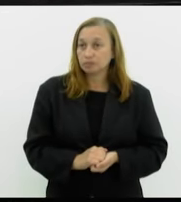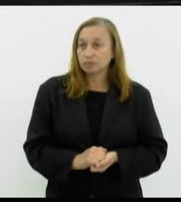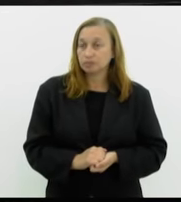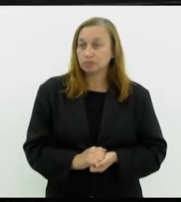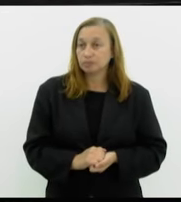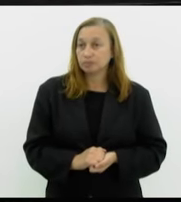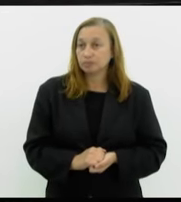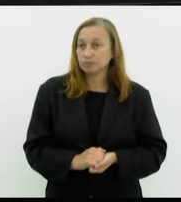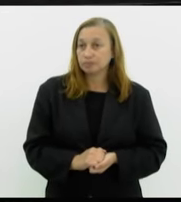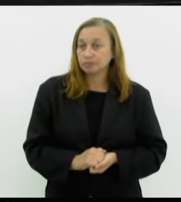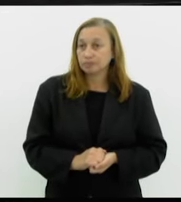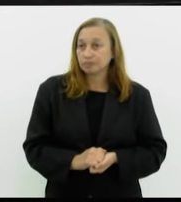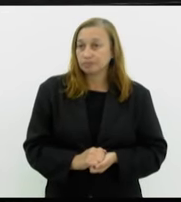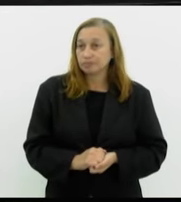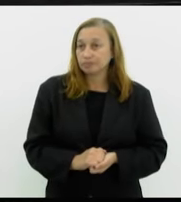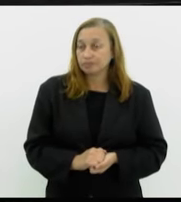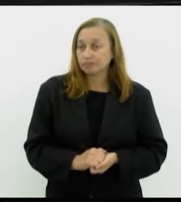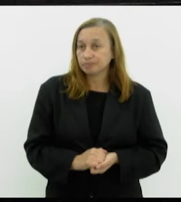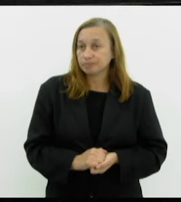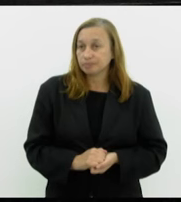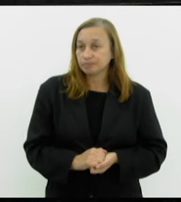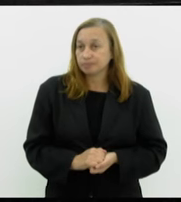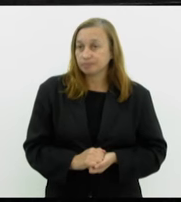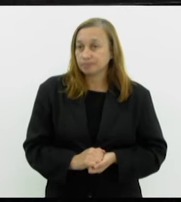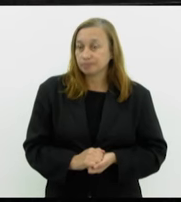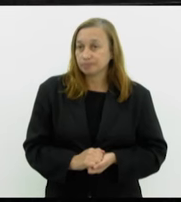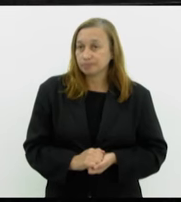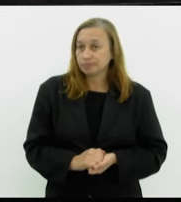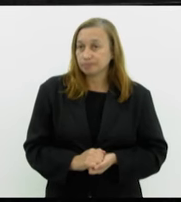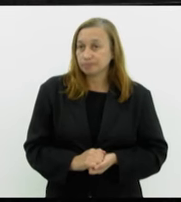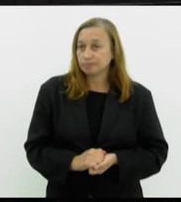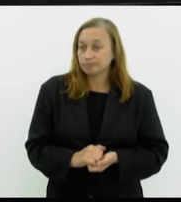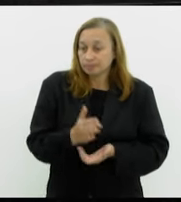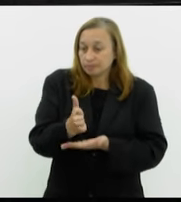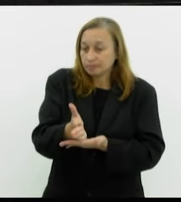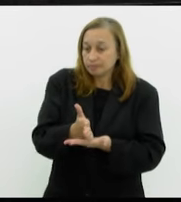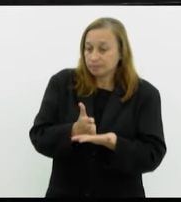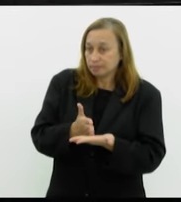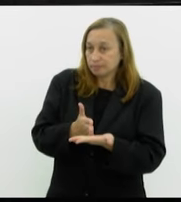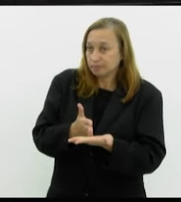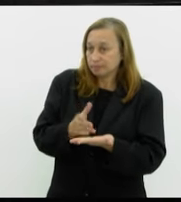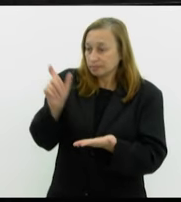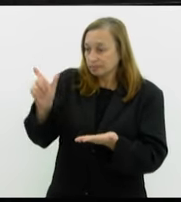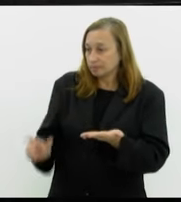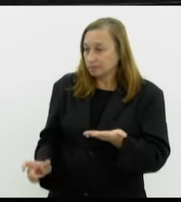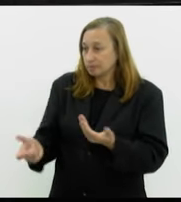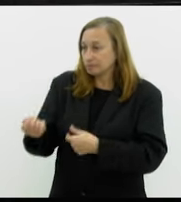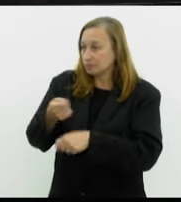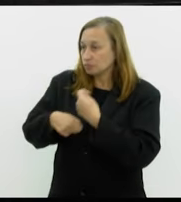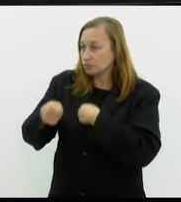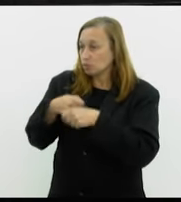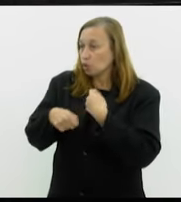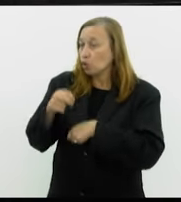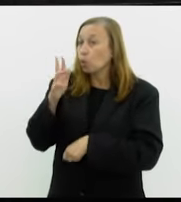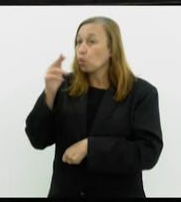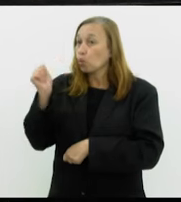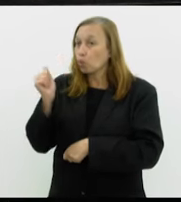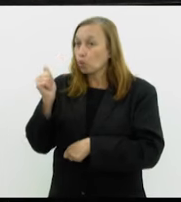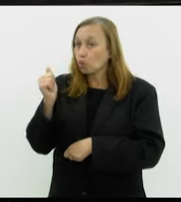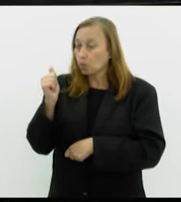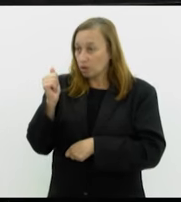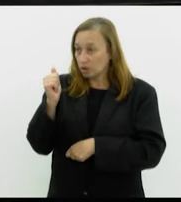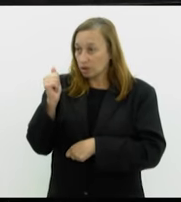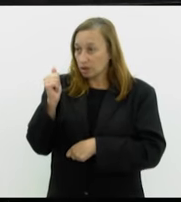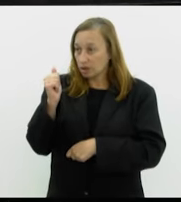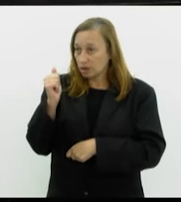pretensos, porque uma parcela desses economistas nunca tiveram do outro lado do